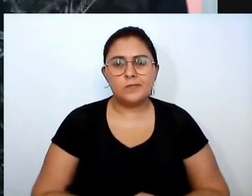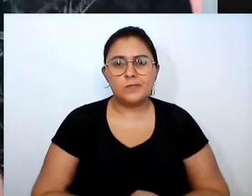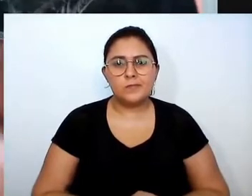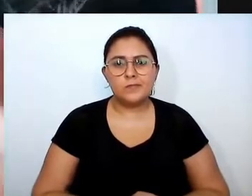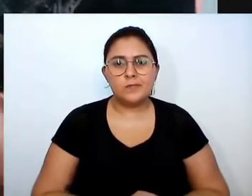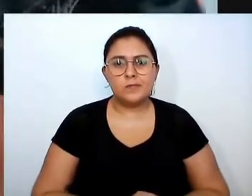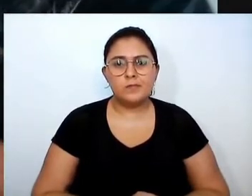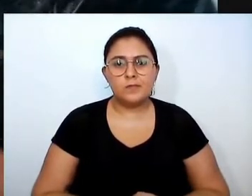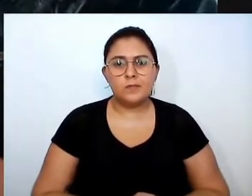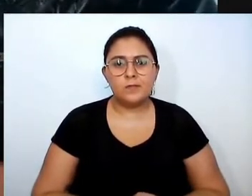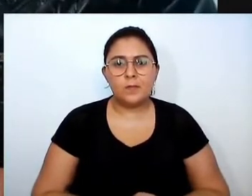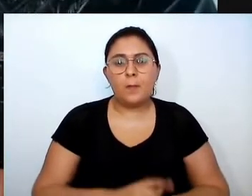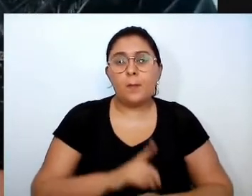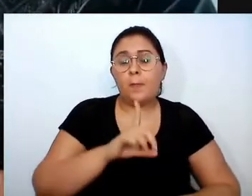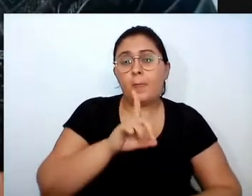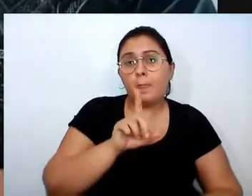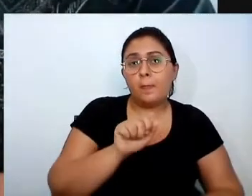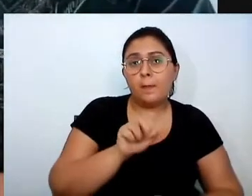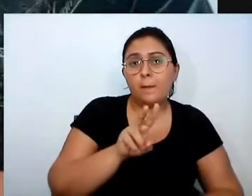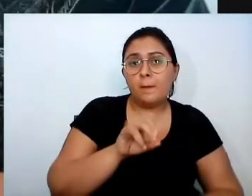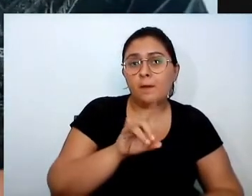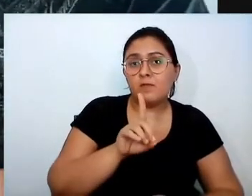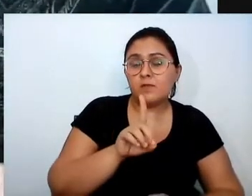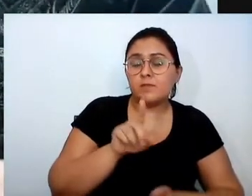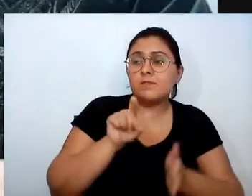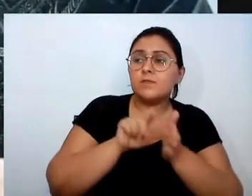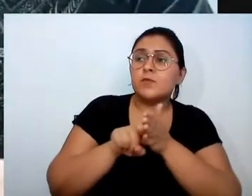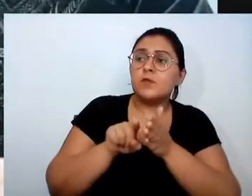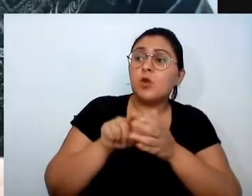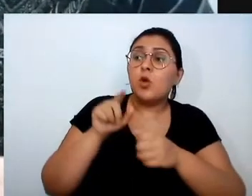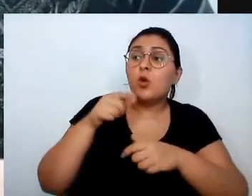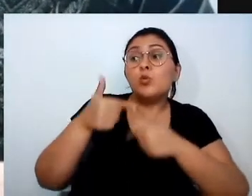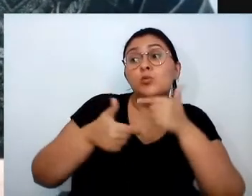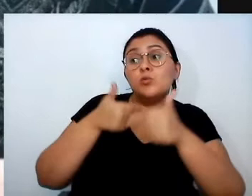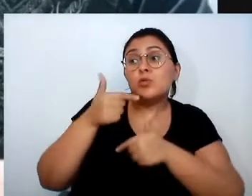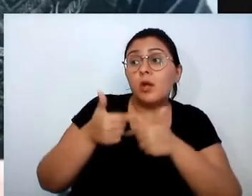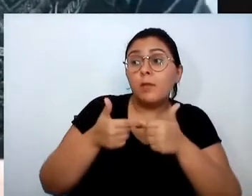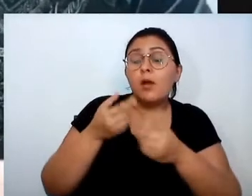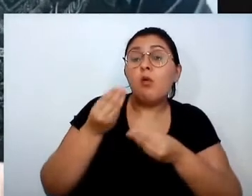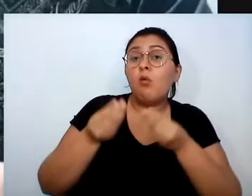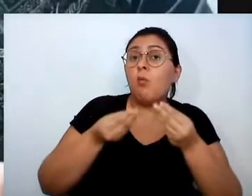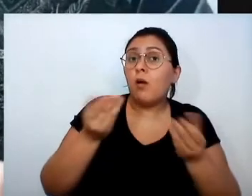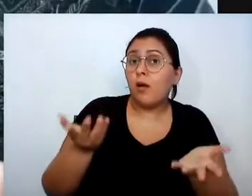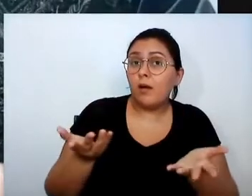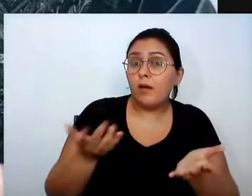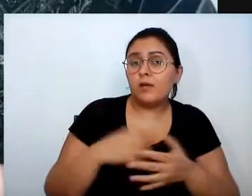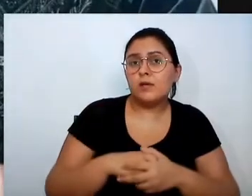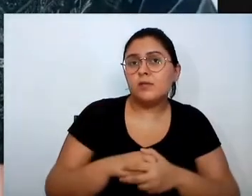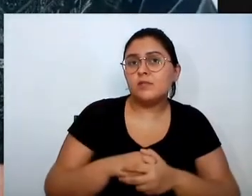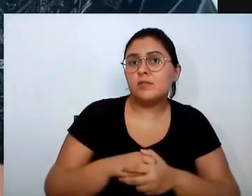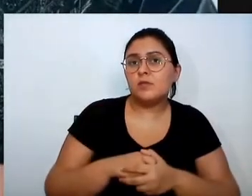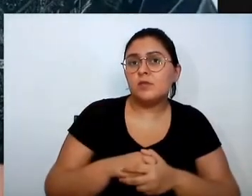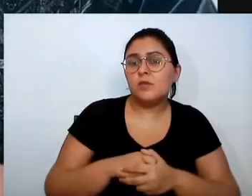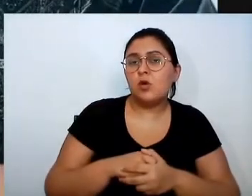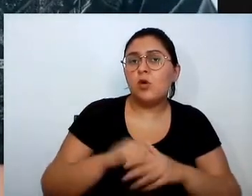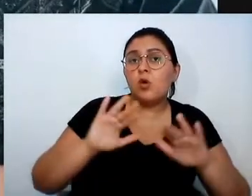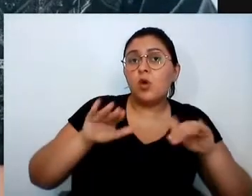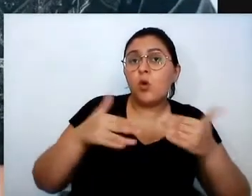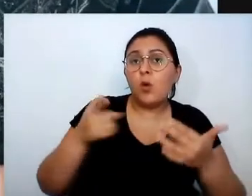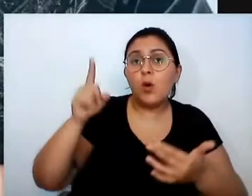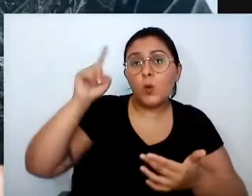mas é Não, isso que eu sinto. tá bom. E aí, José, como é a rotina do trabalho de vocês? Vocês se reúnem